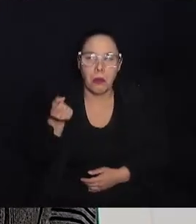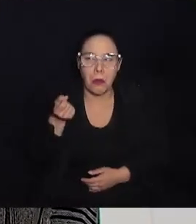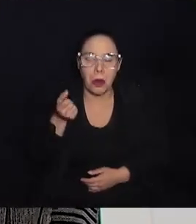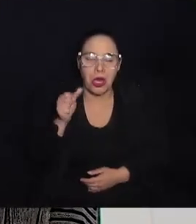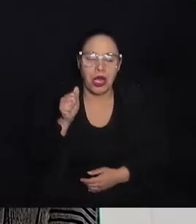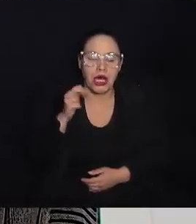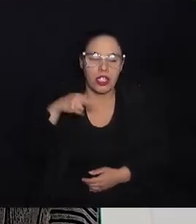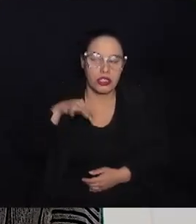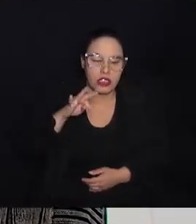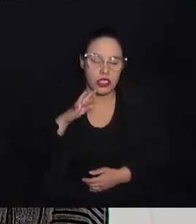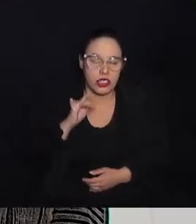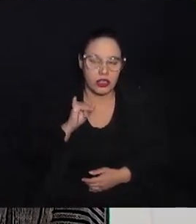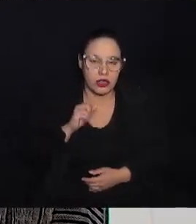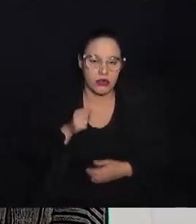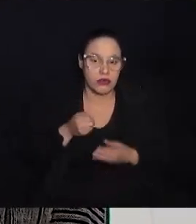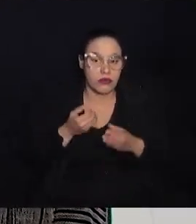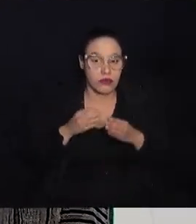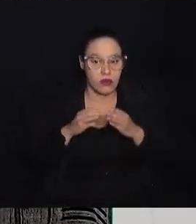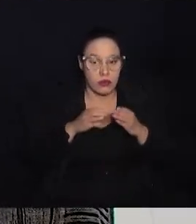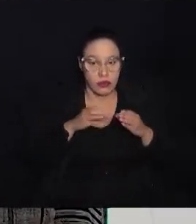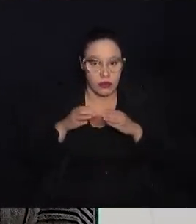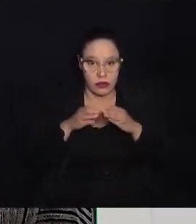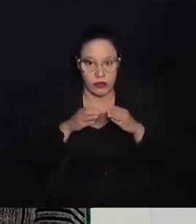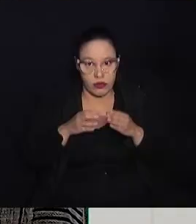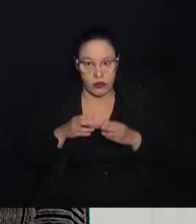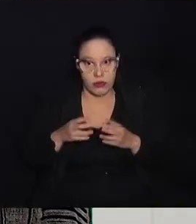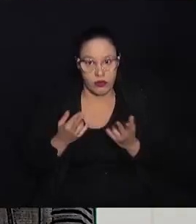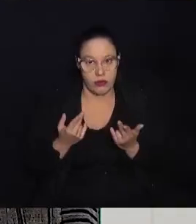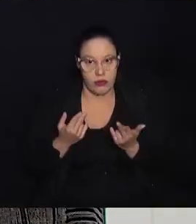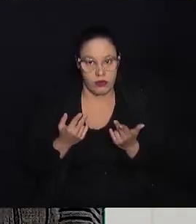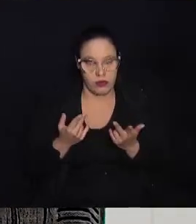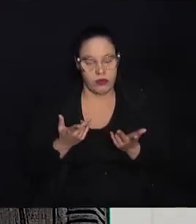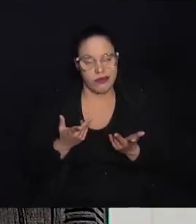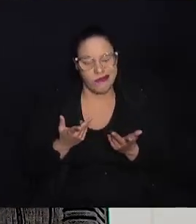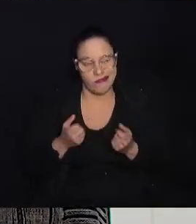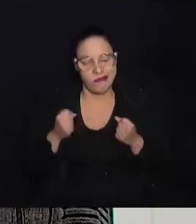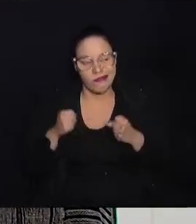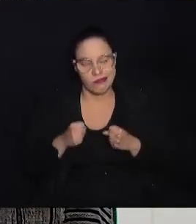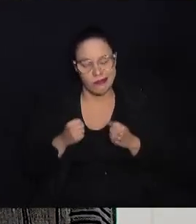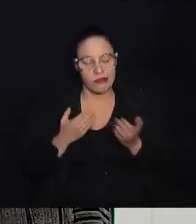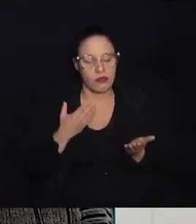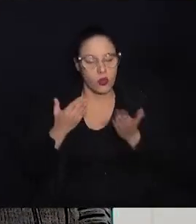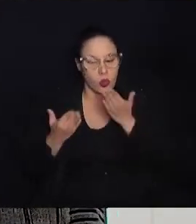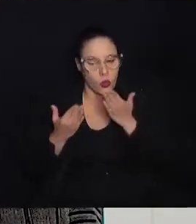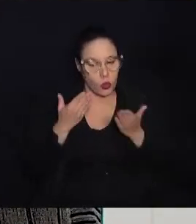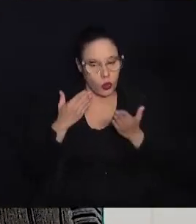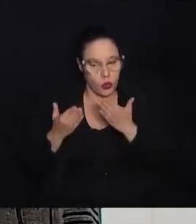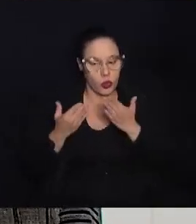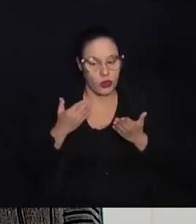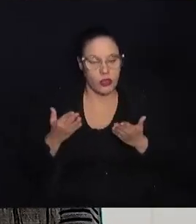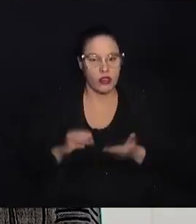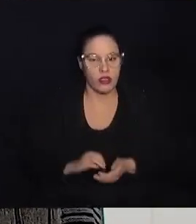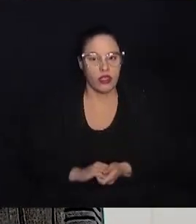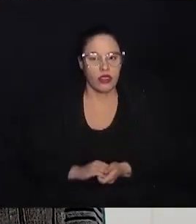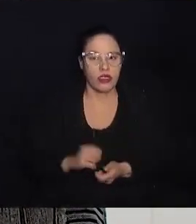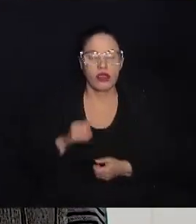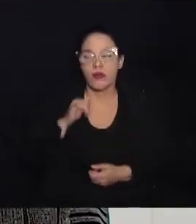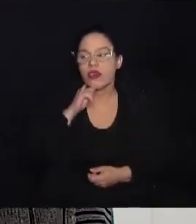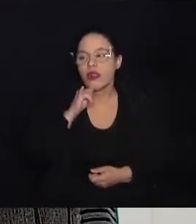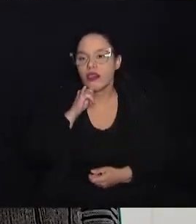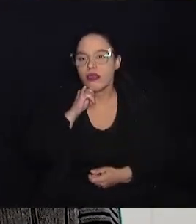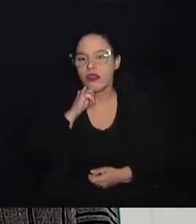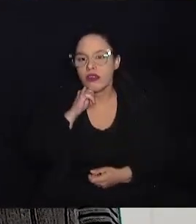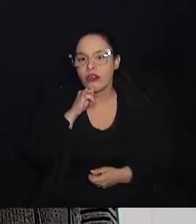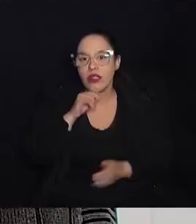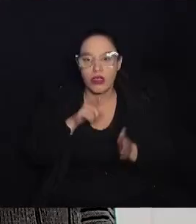formulação de um anti-inflamatório já comercializado quer dizer que é igual mas estudos futuros podem então comparar essa efetividade né